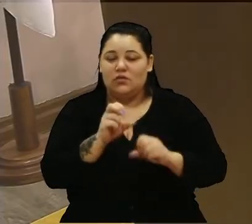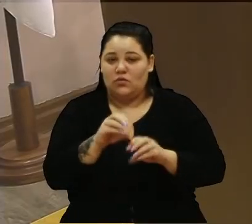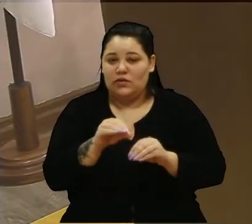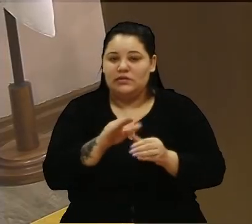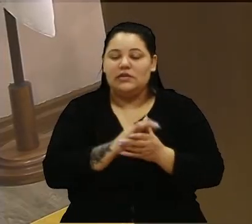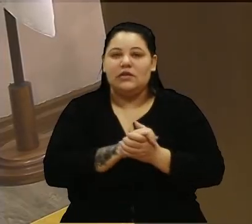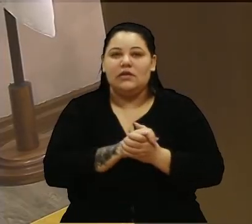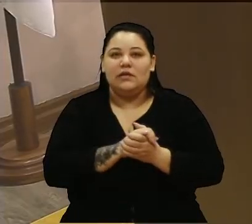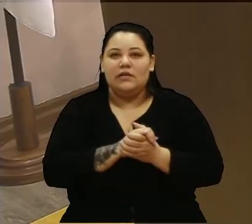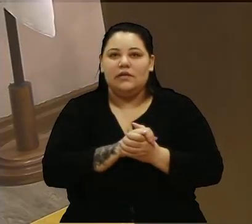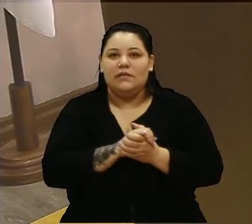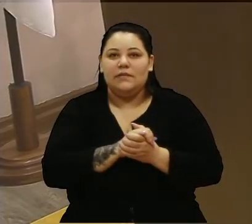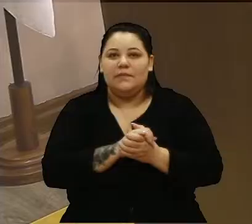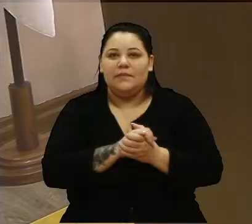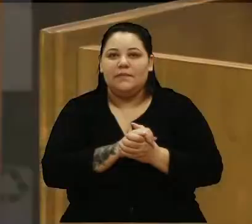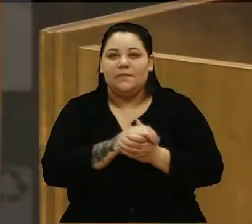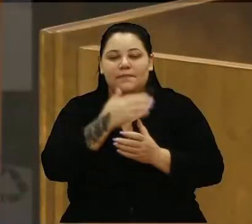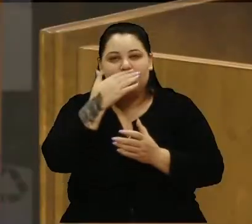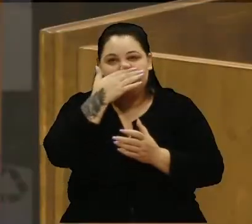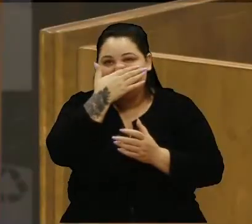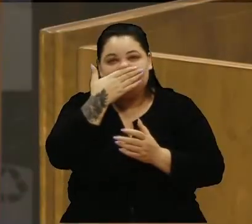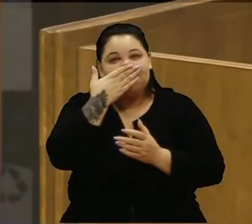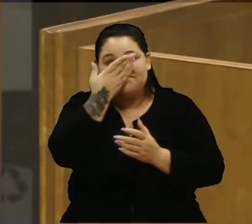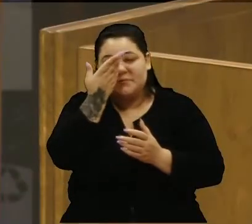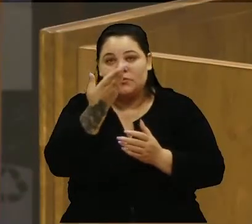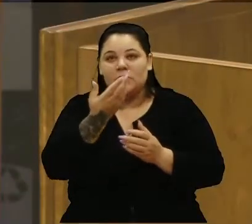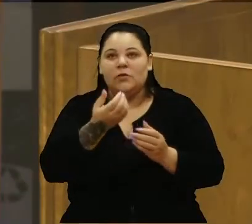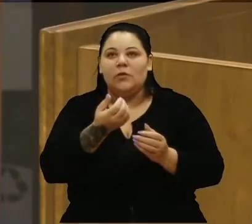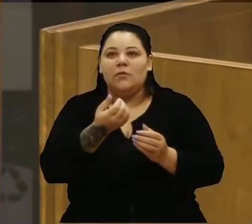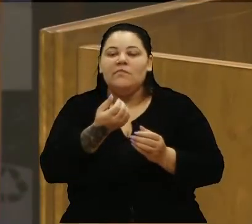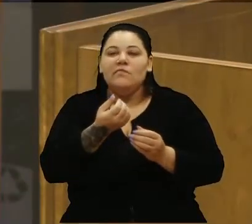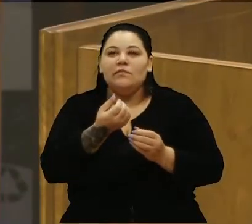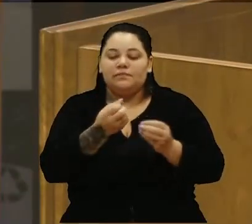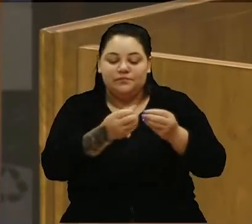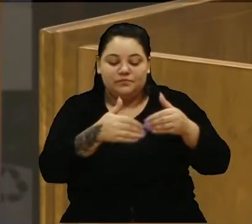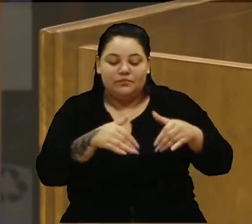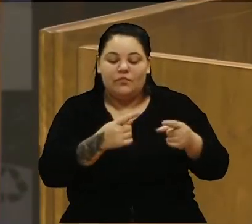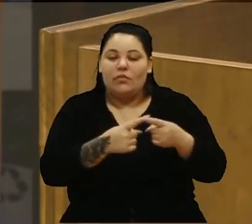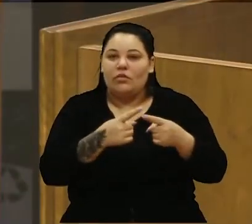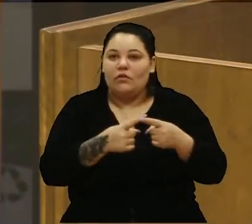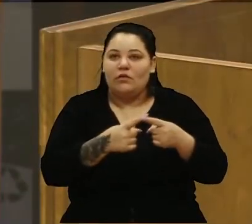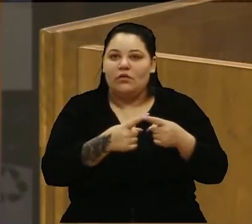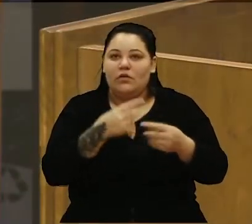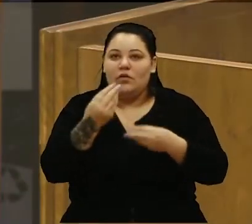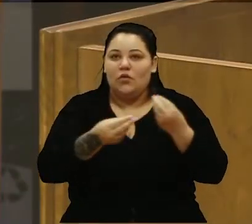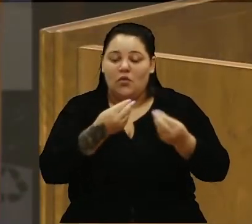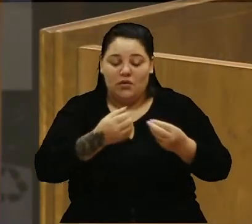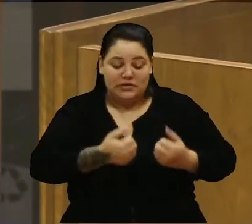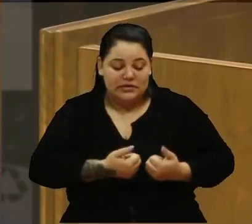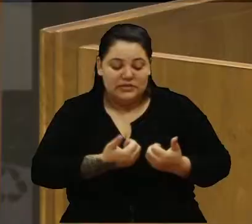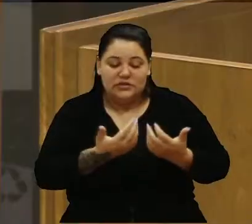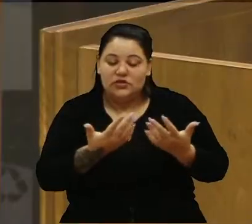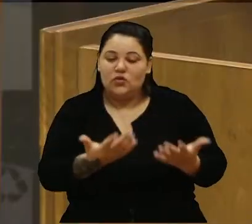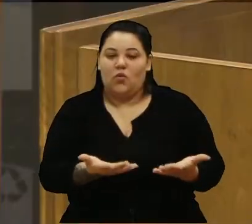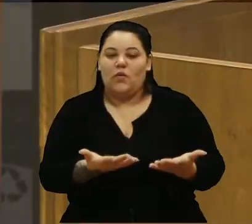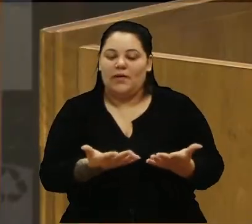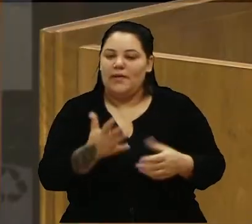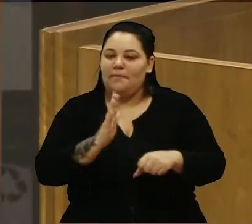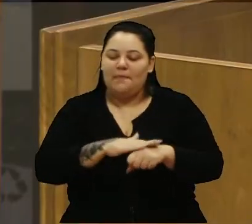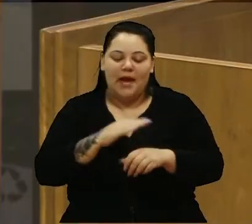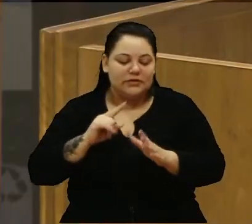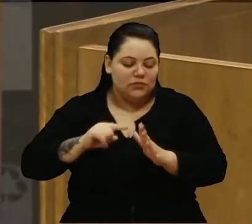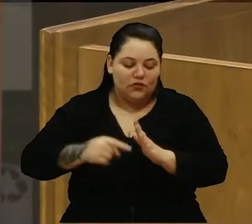fundamental, ela não difere muito no sentido de quanto a gente se doa, muito além do que é